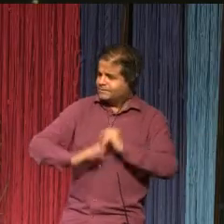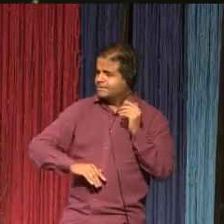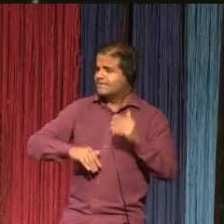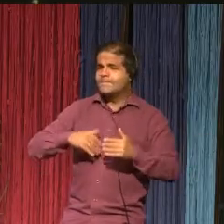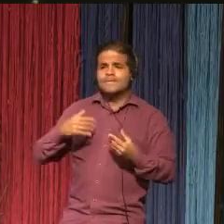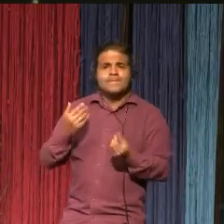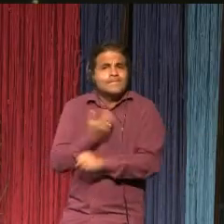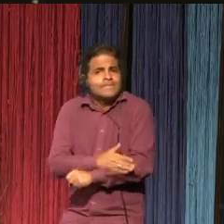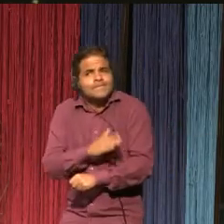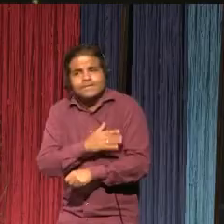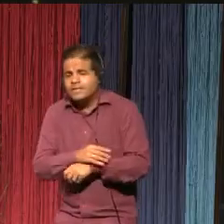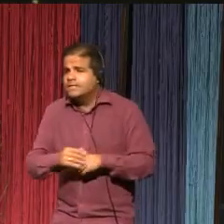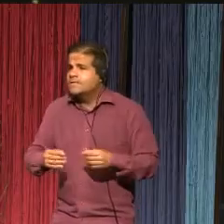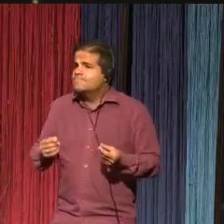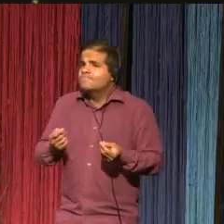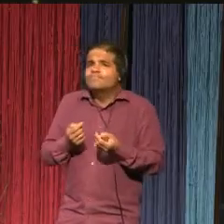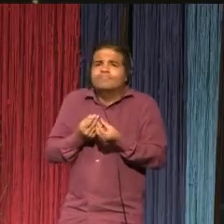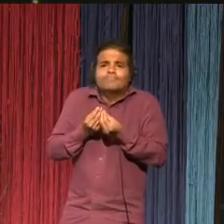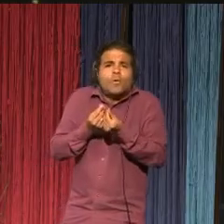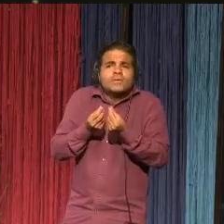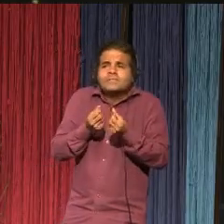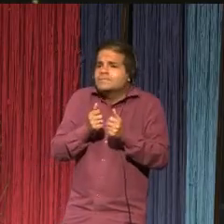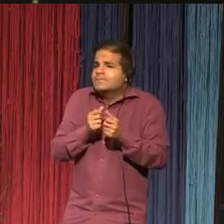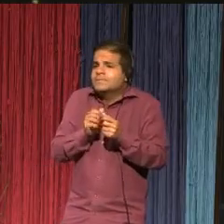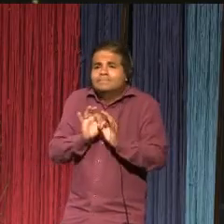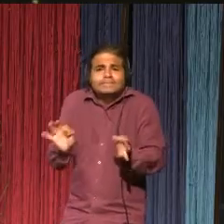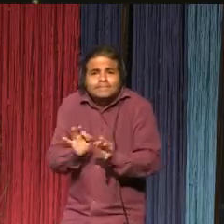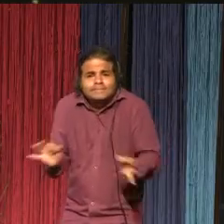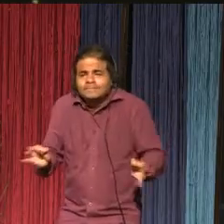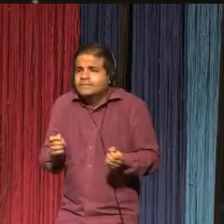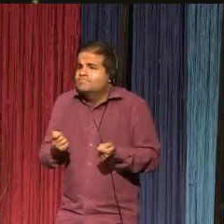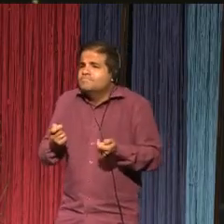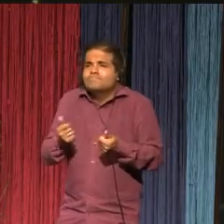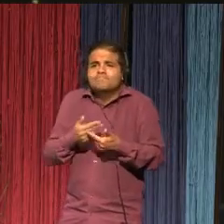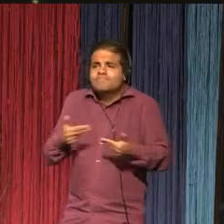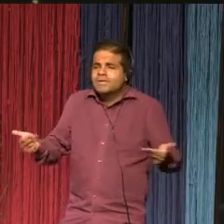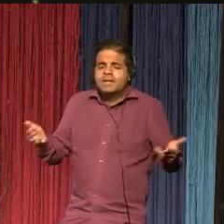maneira pequena. Começa pequeno. Por exemplo,